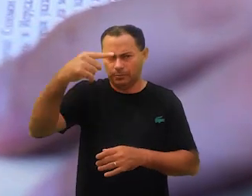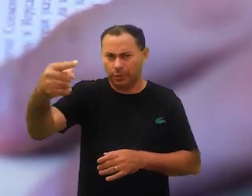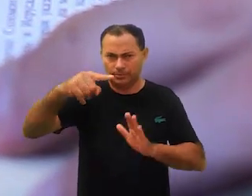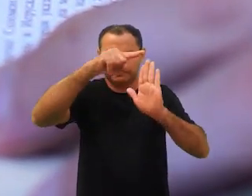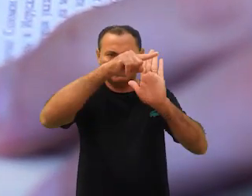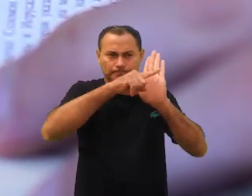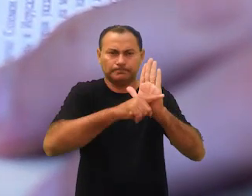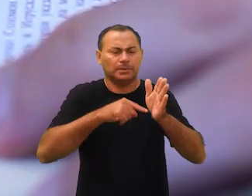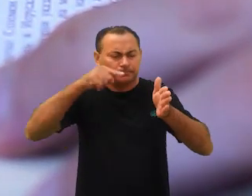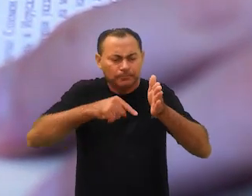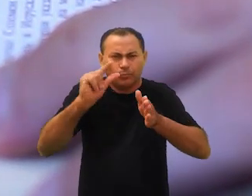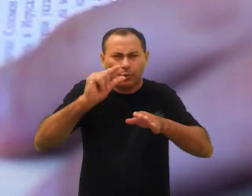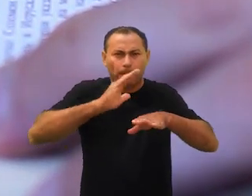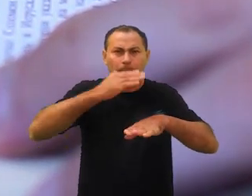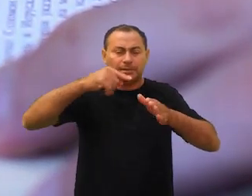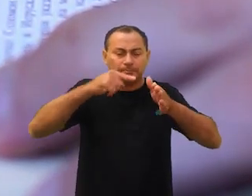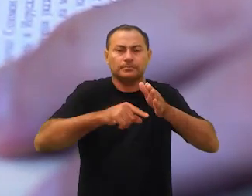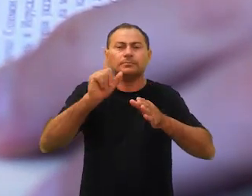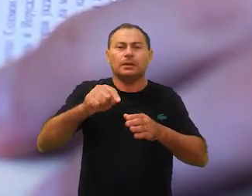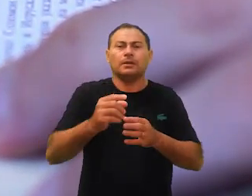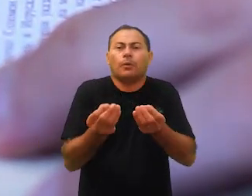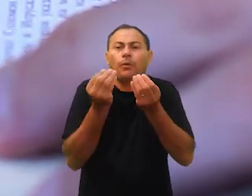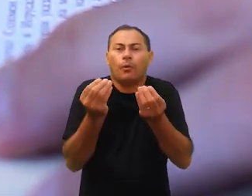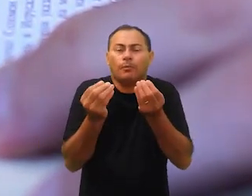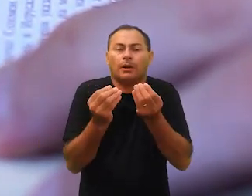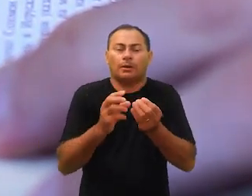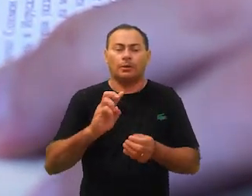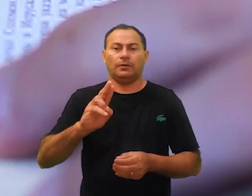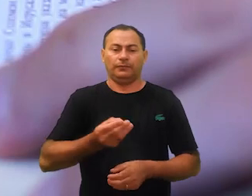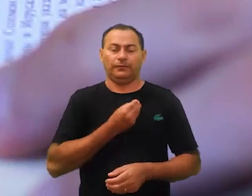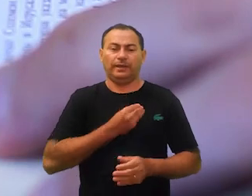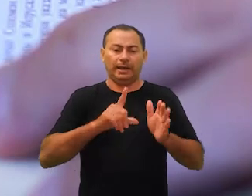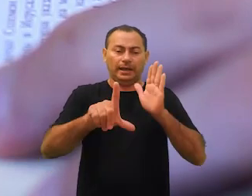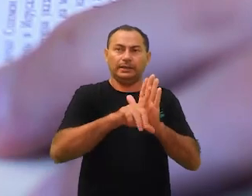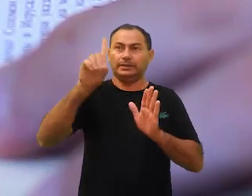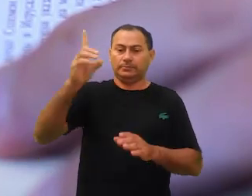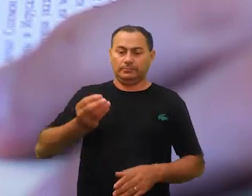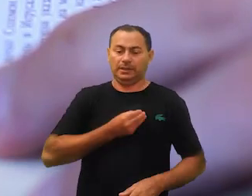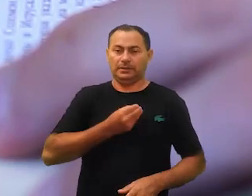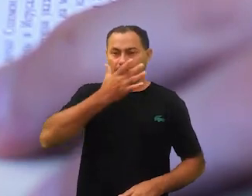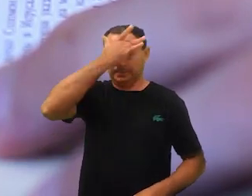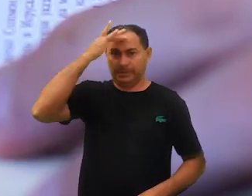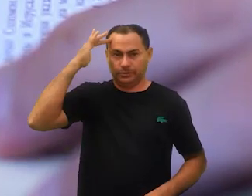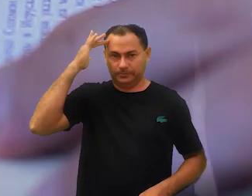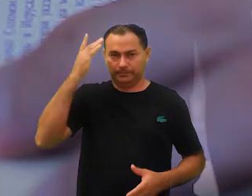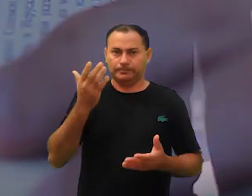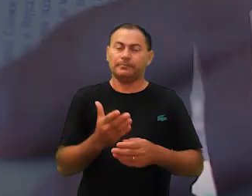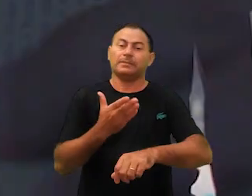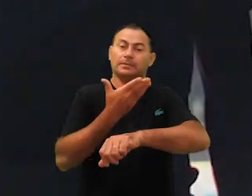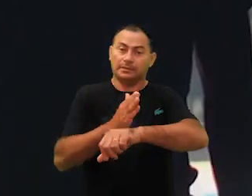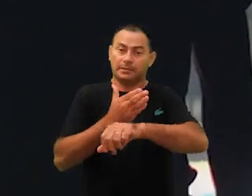próximo programa, nós vamos nos aprofundar um pouco mais na questão de como aplicar a lei de Deus nas vidas das